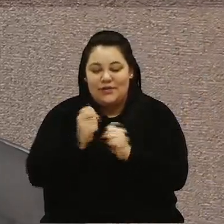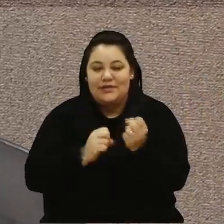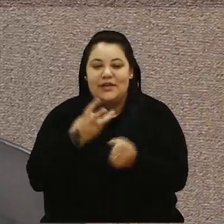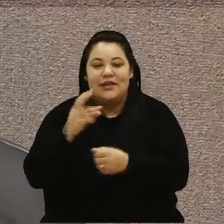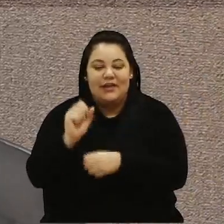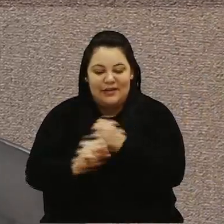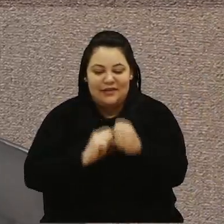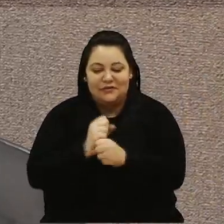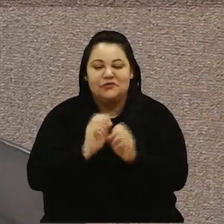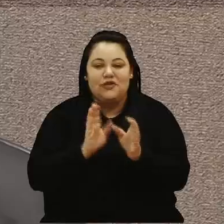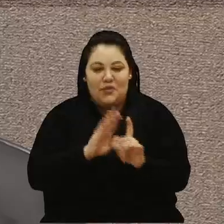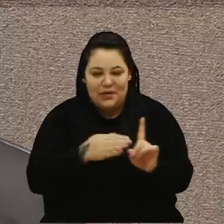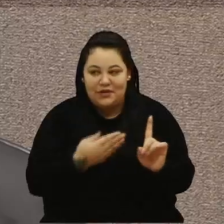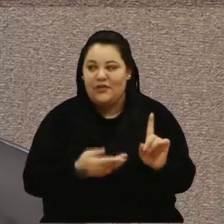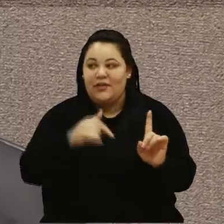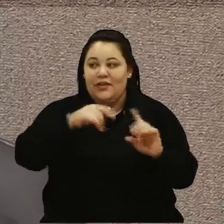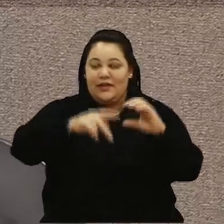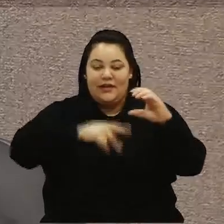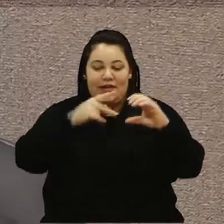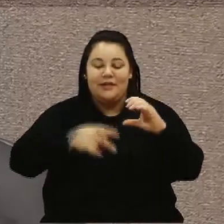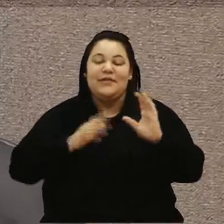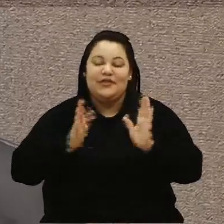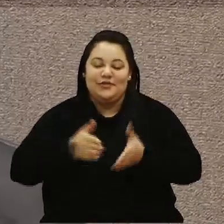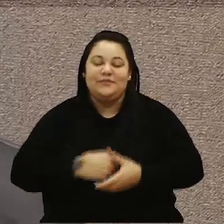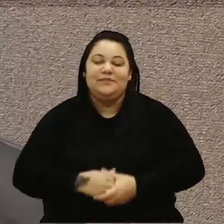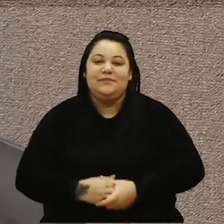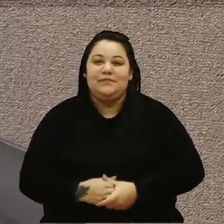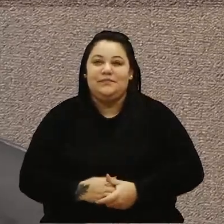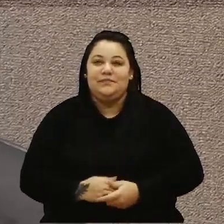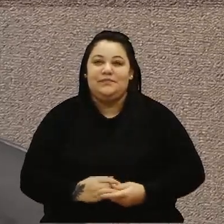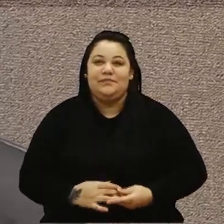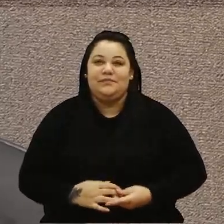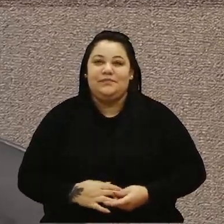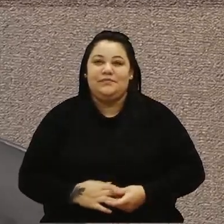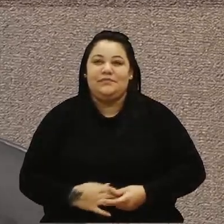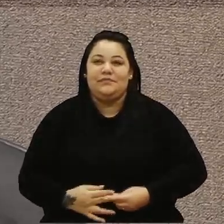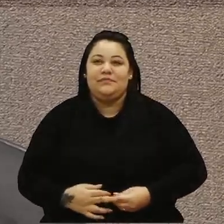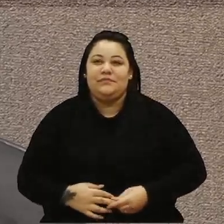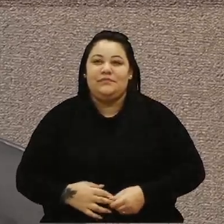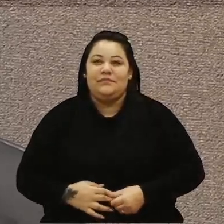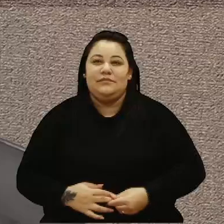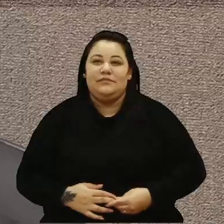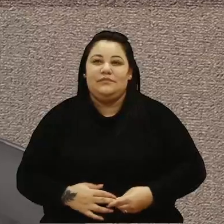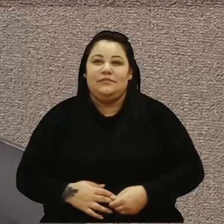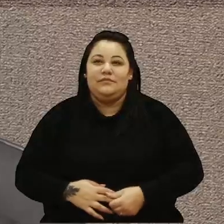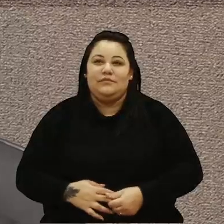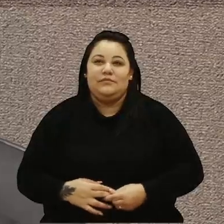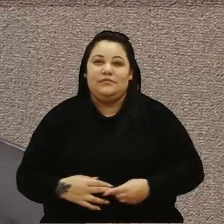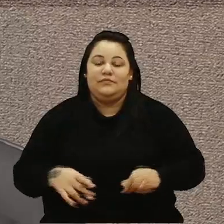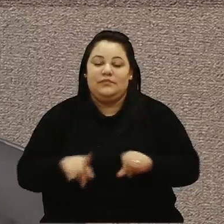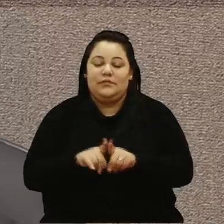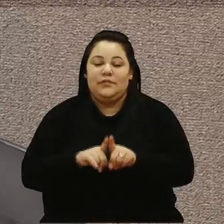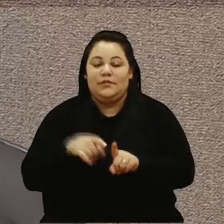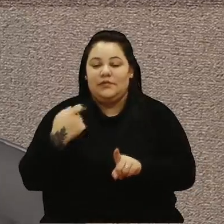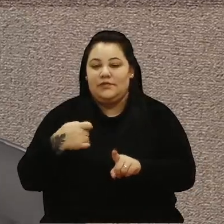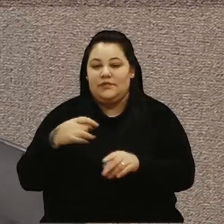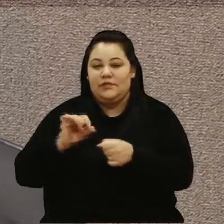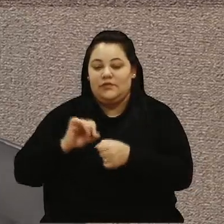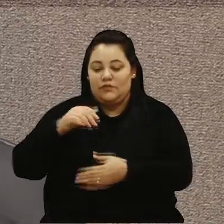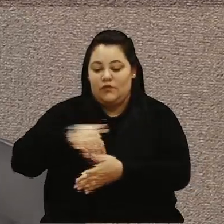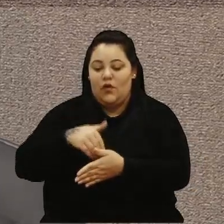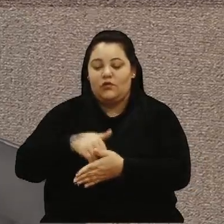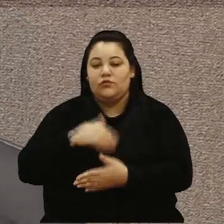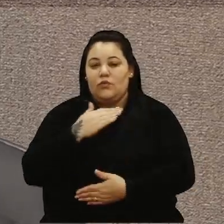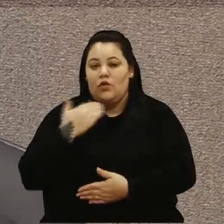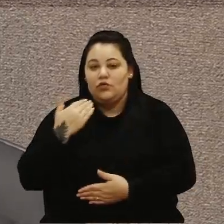já homenageados, inclusive, aqui por nós nessa casa. E preciso fazer também um voto... Peço palavras. Preciso fazer também um voto de